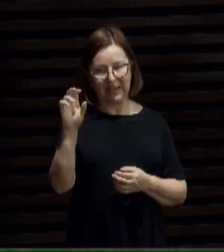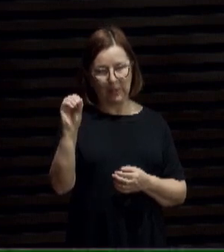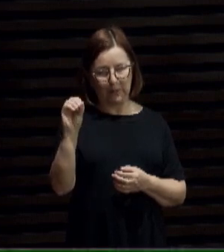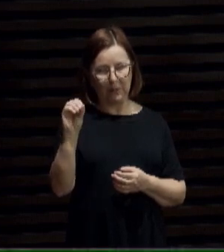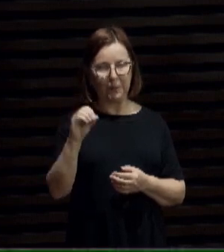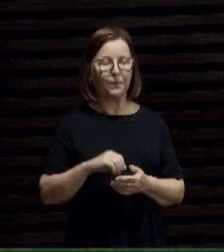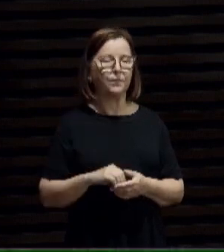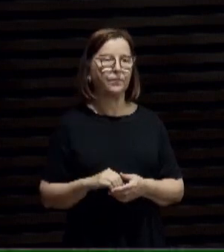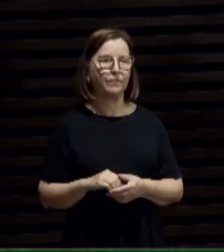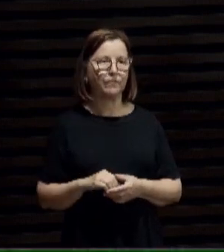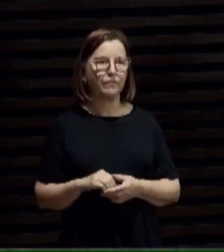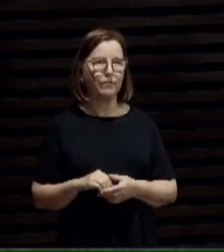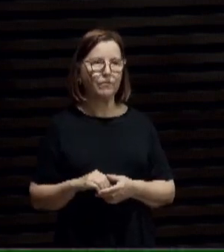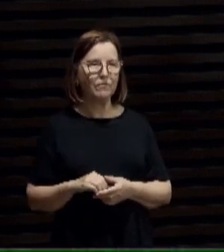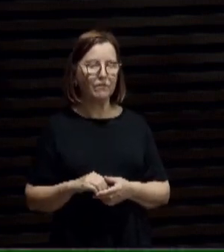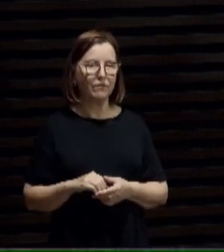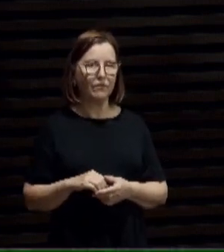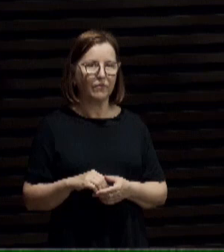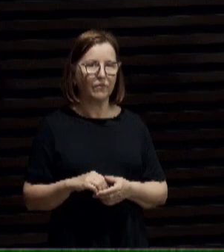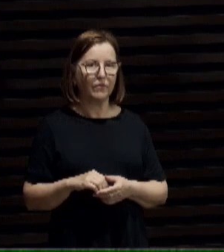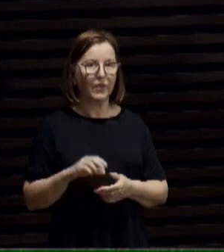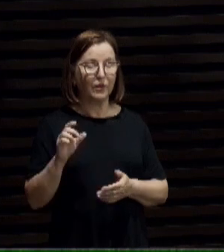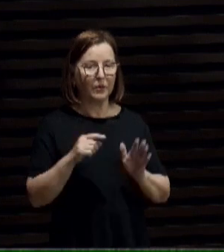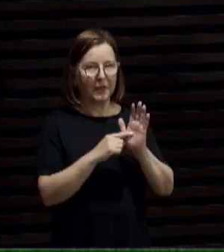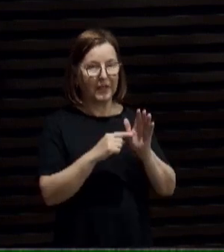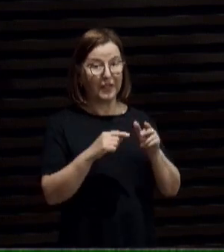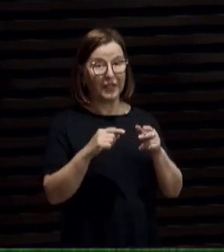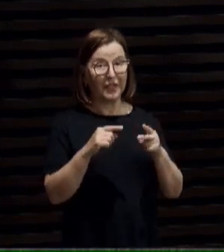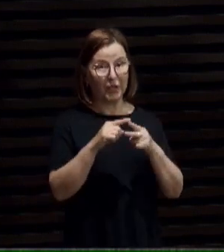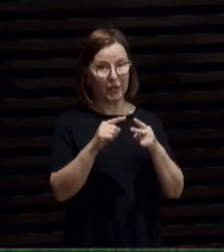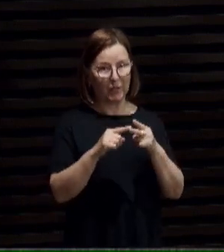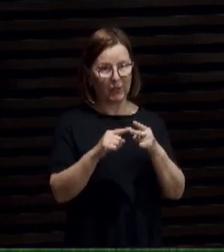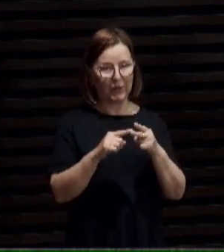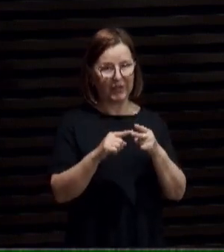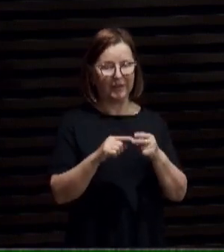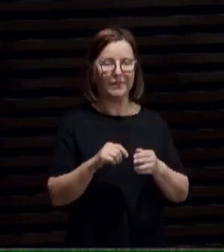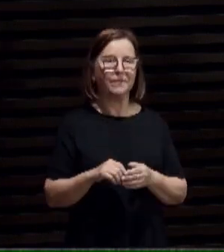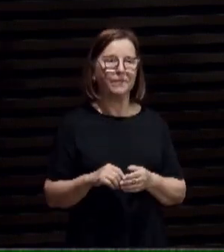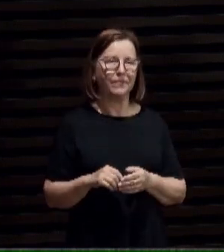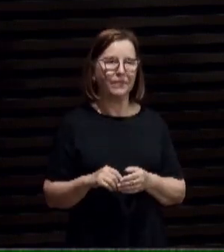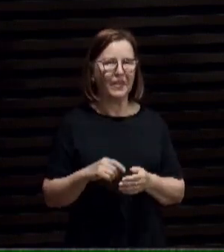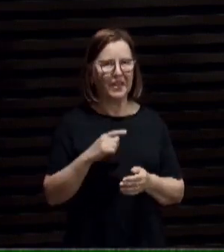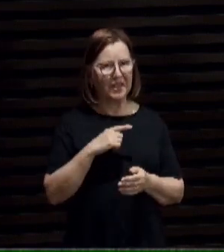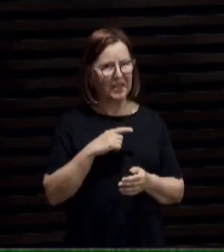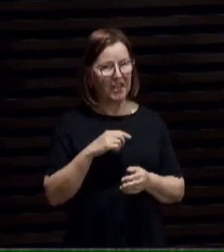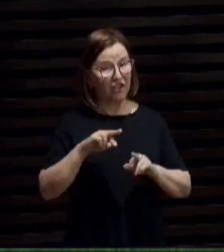Só tem aqui nesses dois lugares. É o mesmo tipo de fogueira. Existem outros tipos de